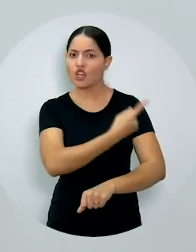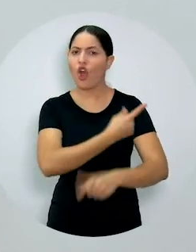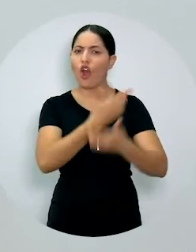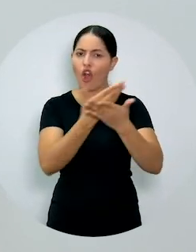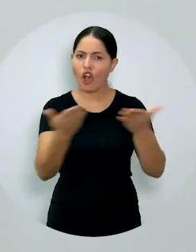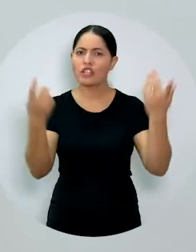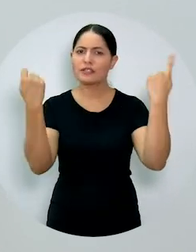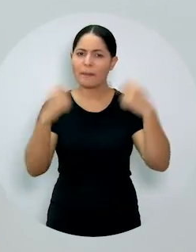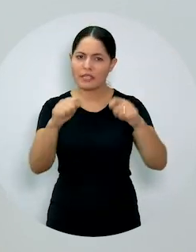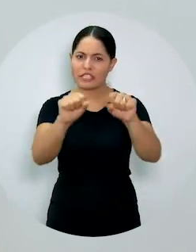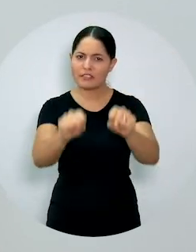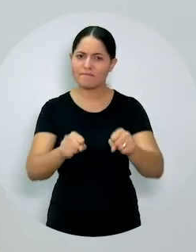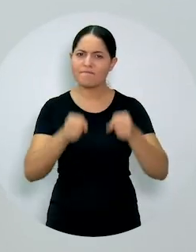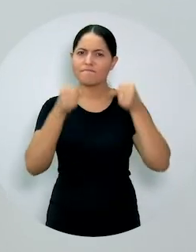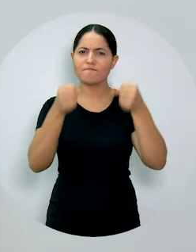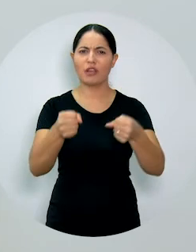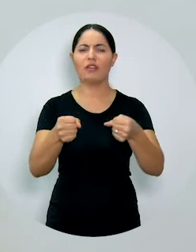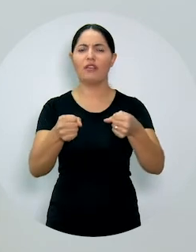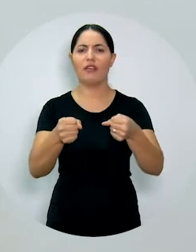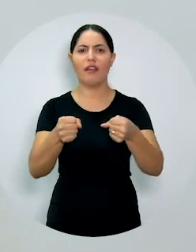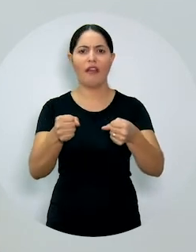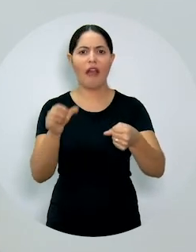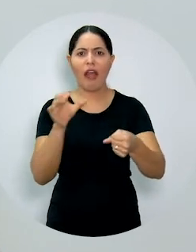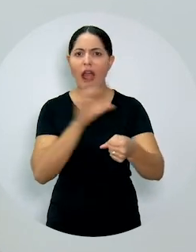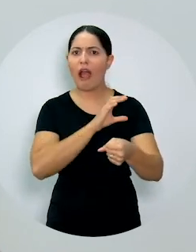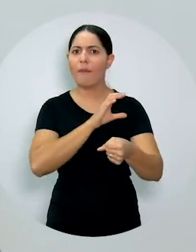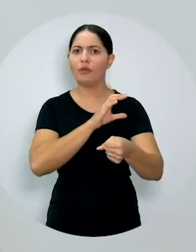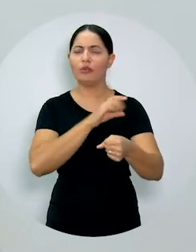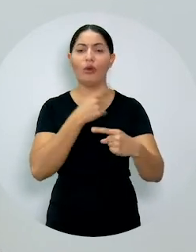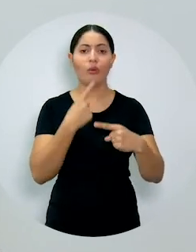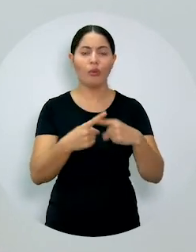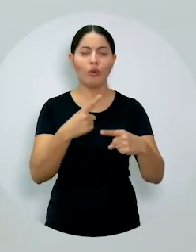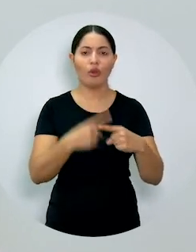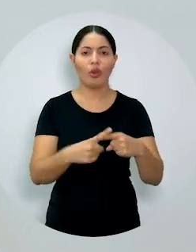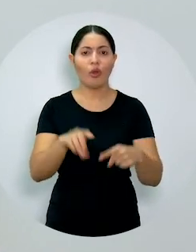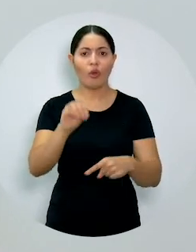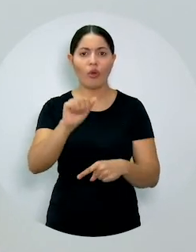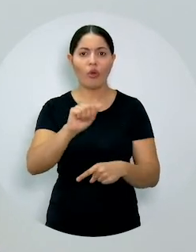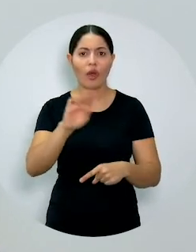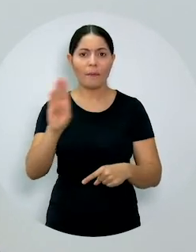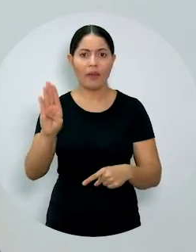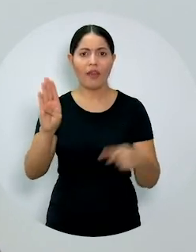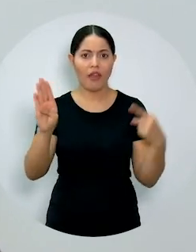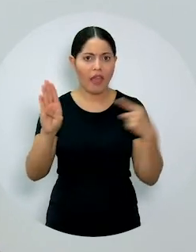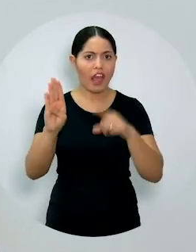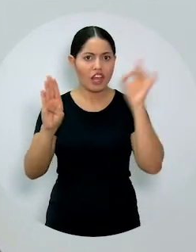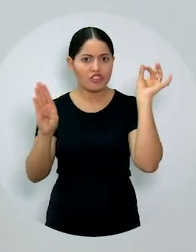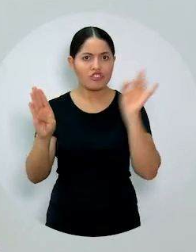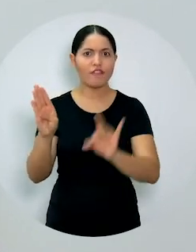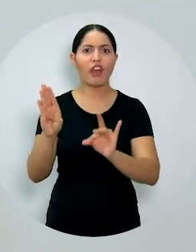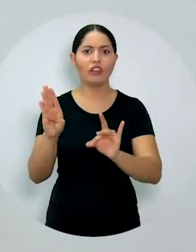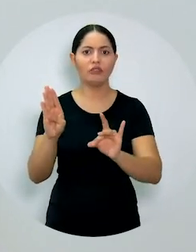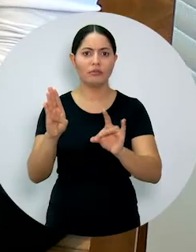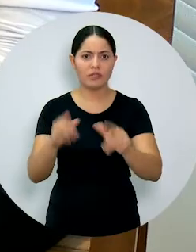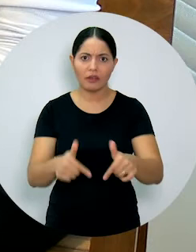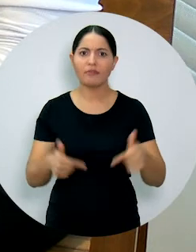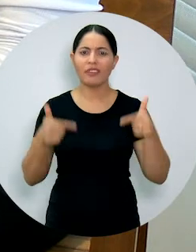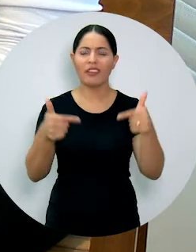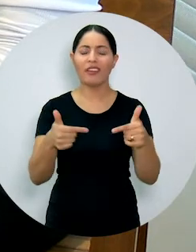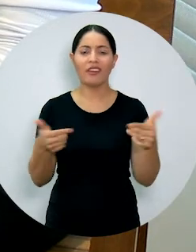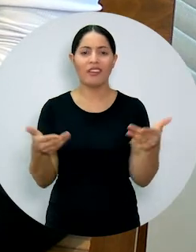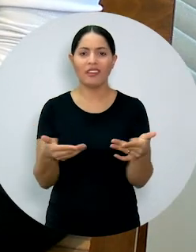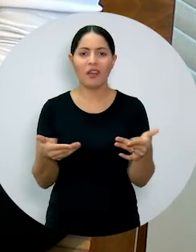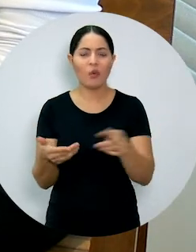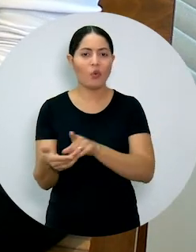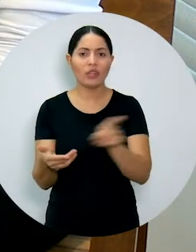que tomar uma posição de defesa rigorosa para que a Ordem dos Advogados seja a Ordem dos Advogados e não essa